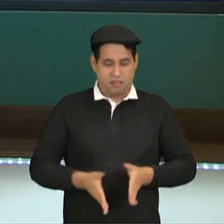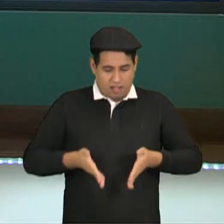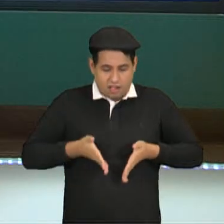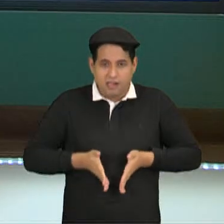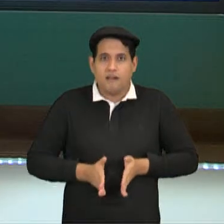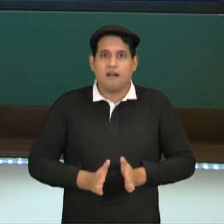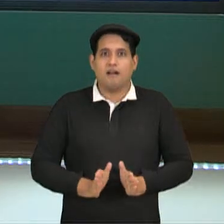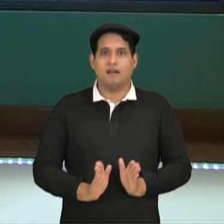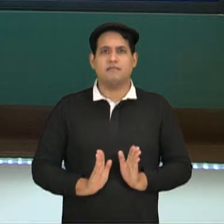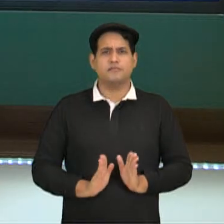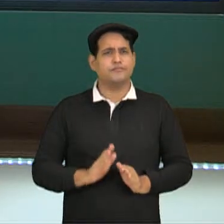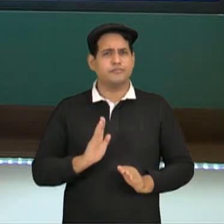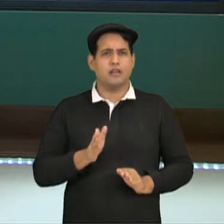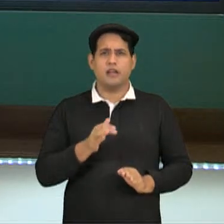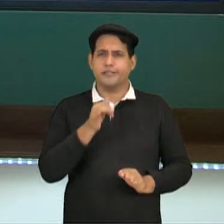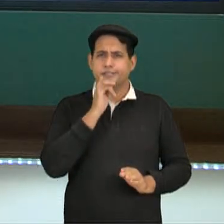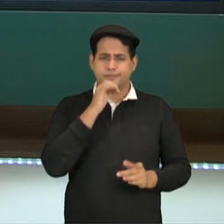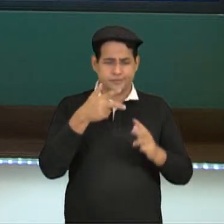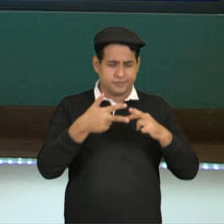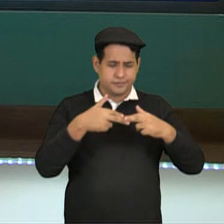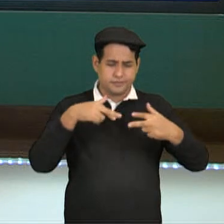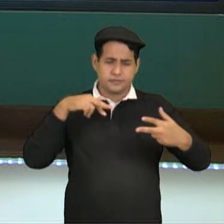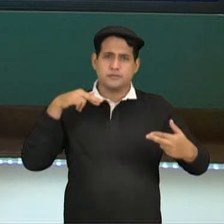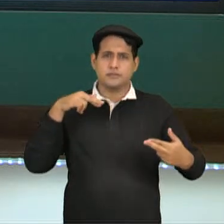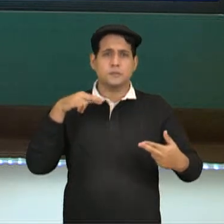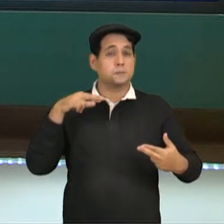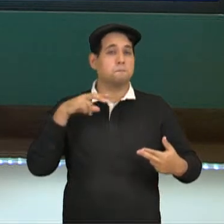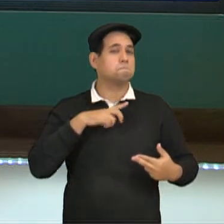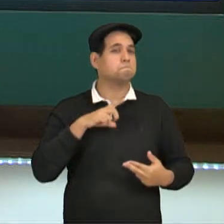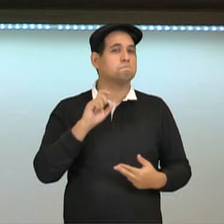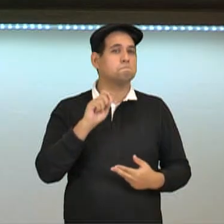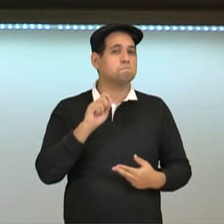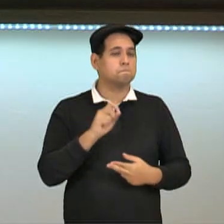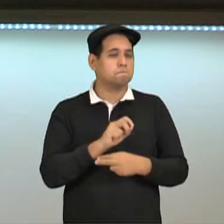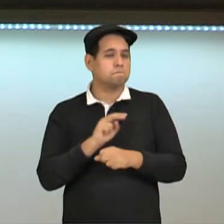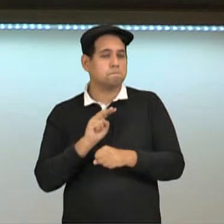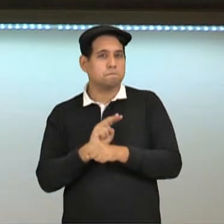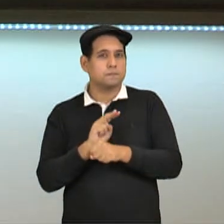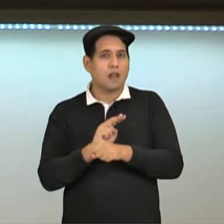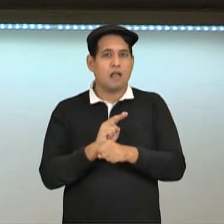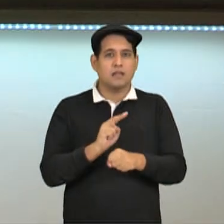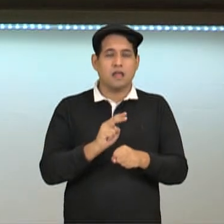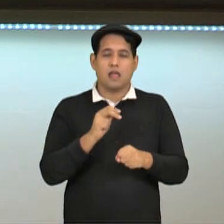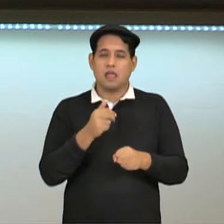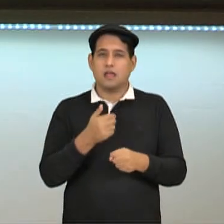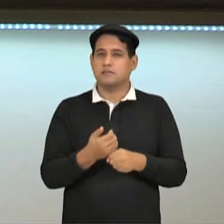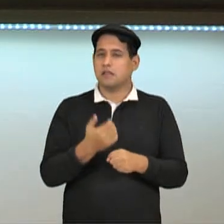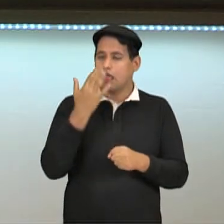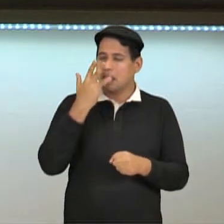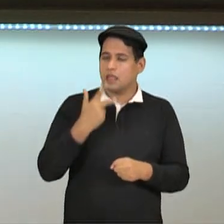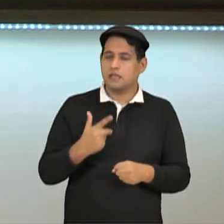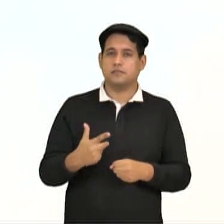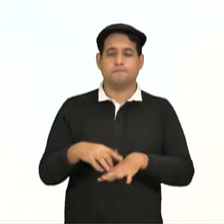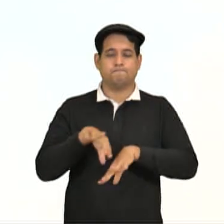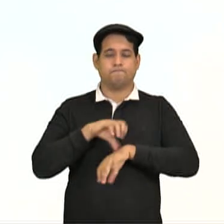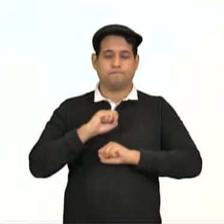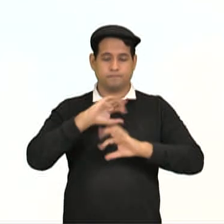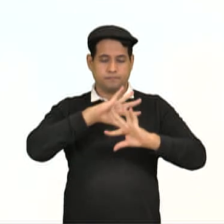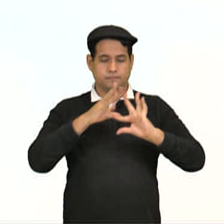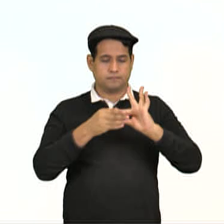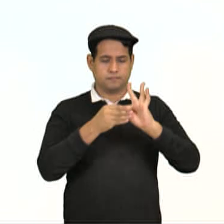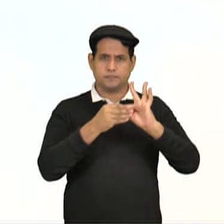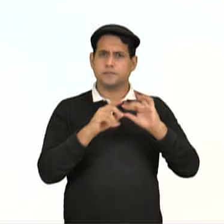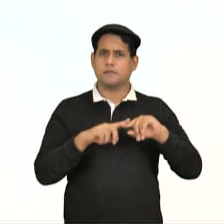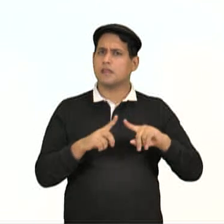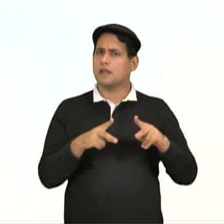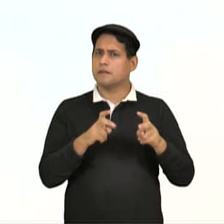ele, com esse gene que era capaz de proteger essas meninas contra a infecção viral. Agora vejam